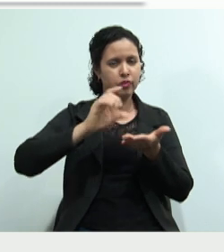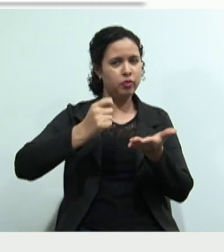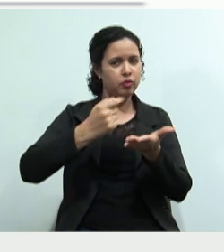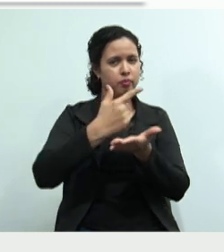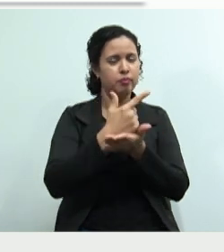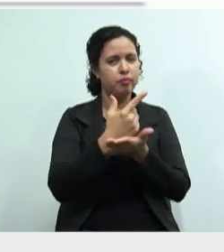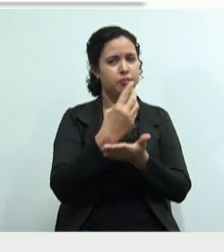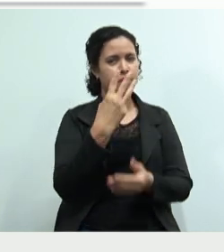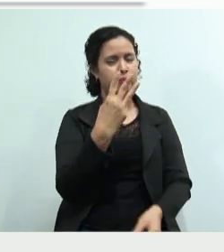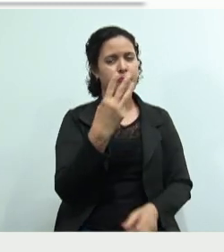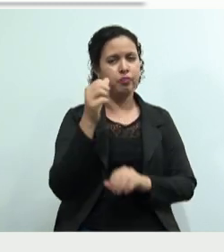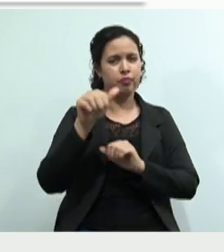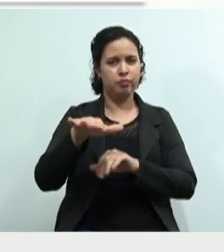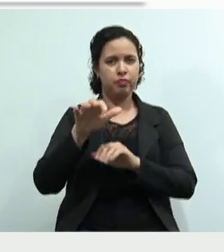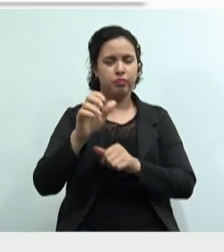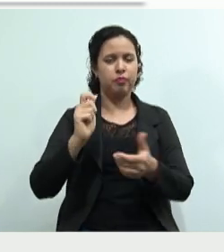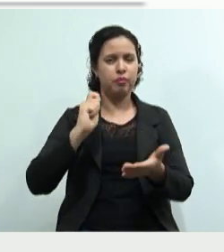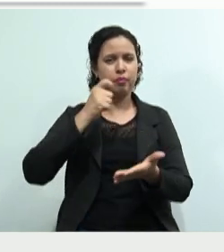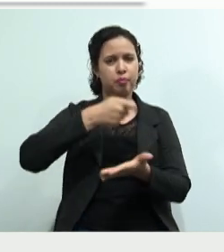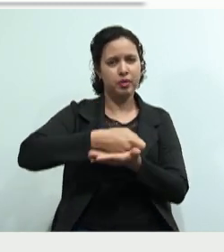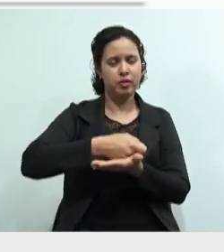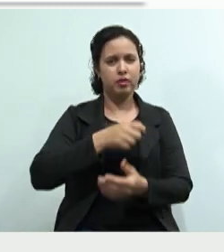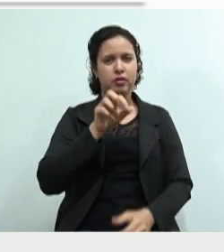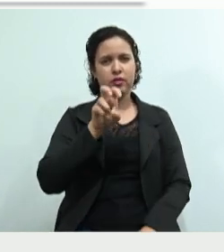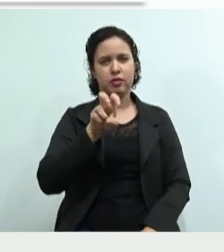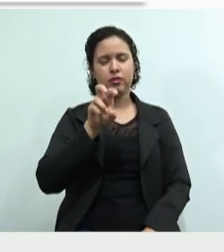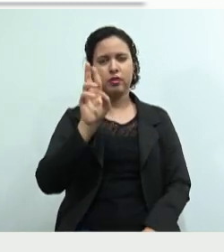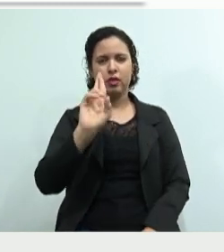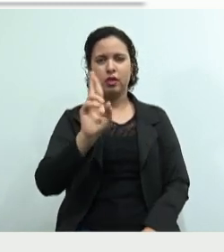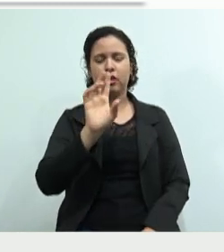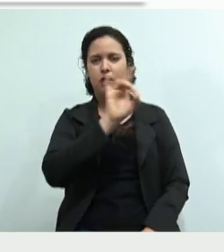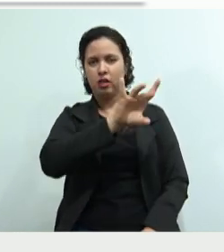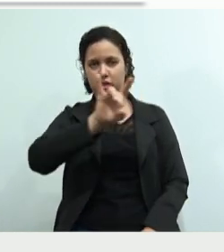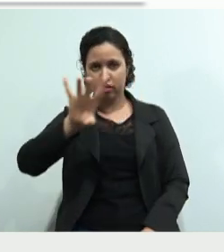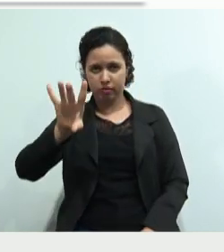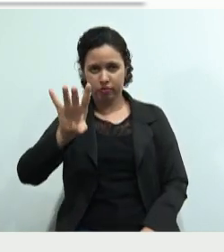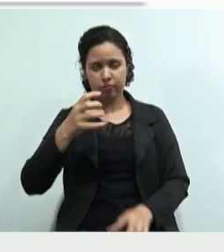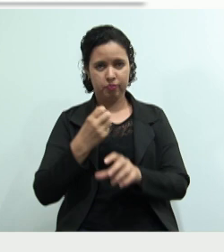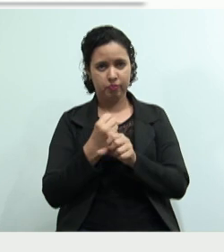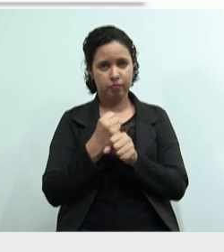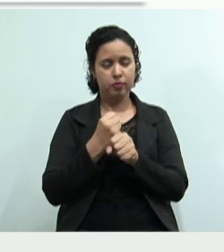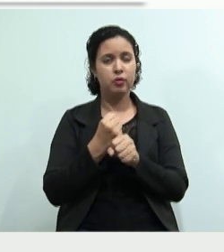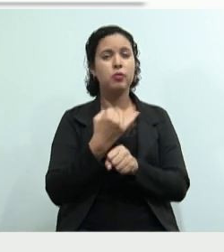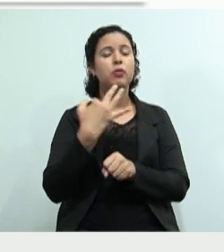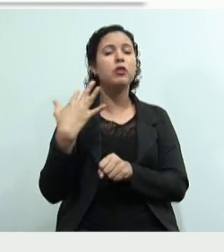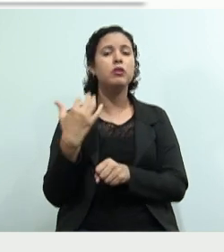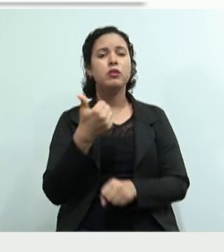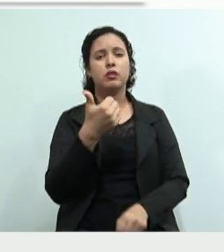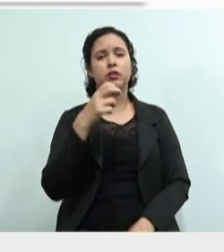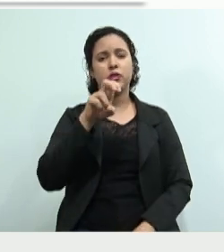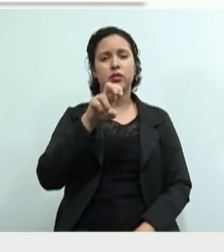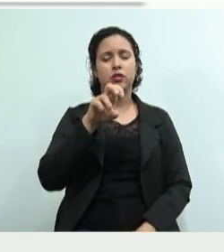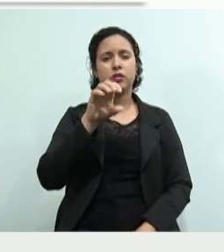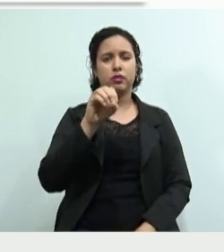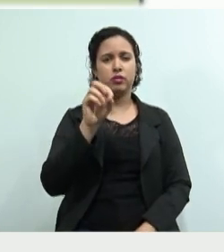cujo preço pago foi de R$ 5,00 em cada um. O custo do estoque é, então, de R$